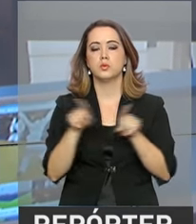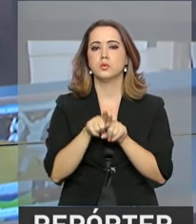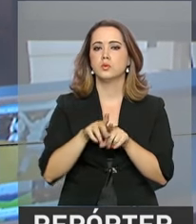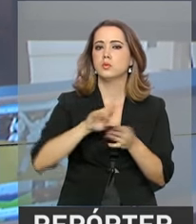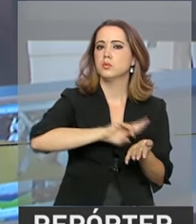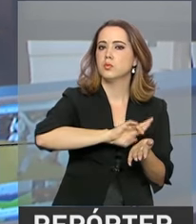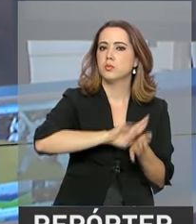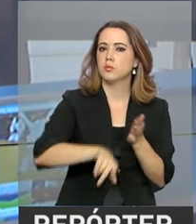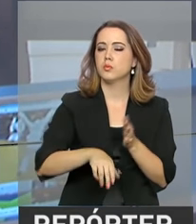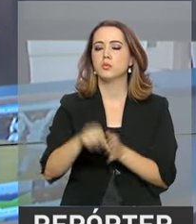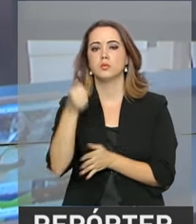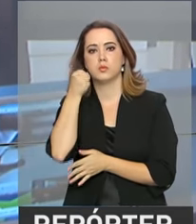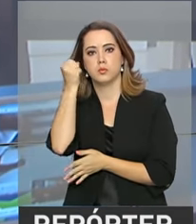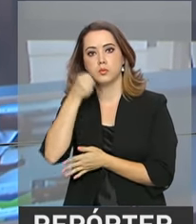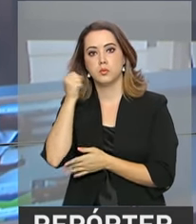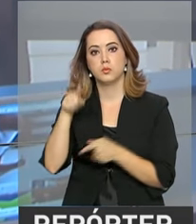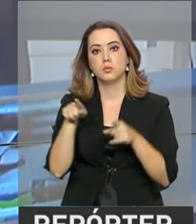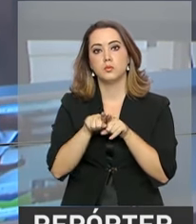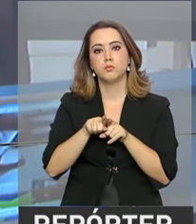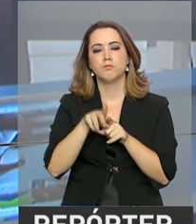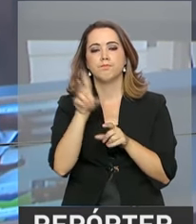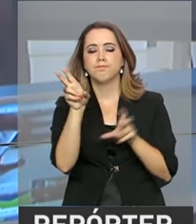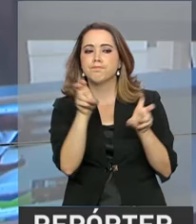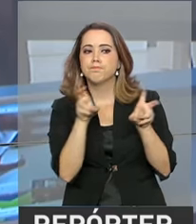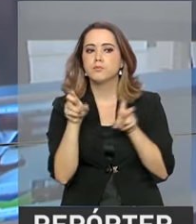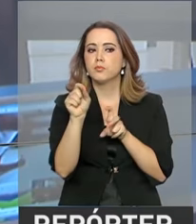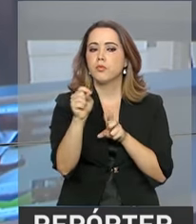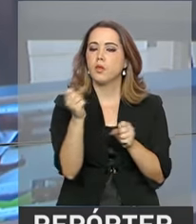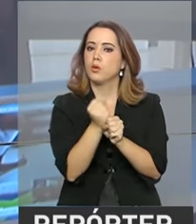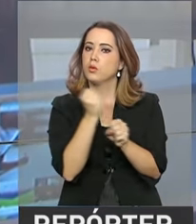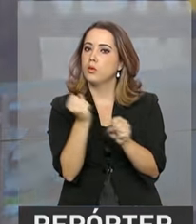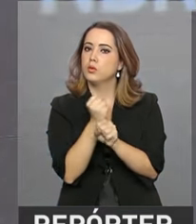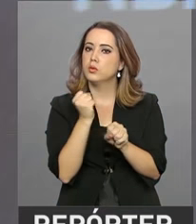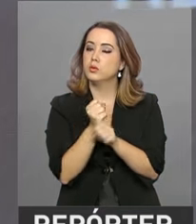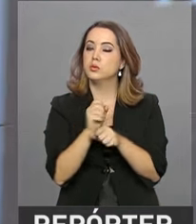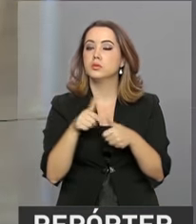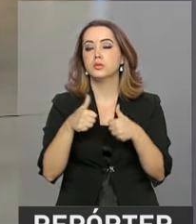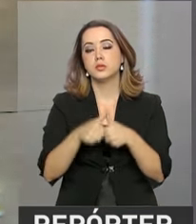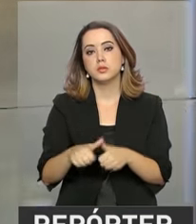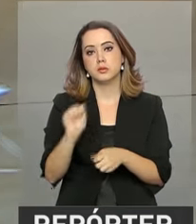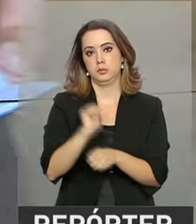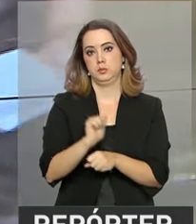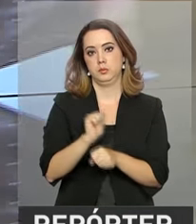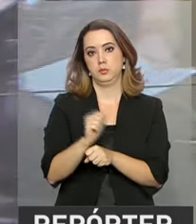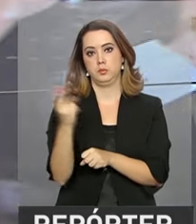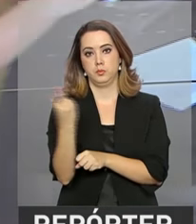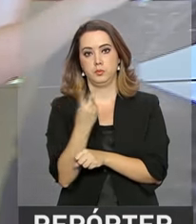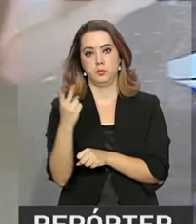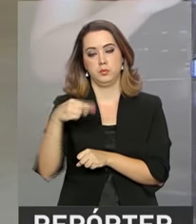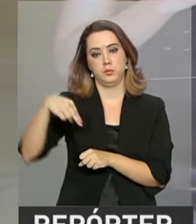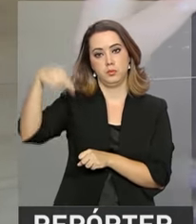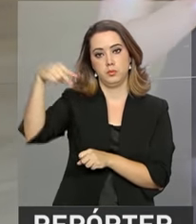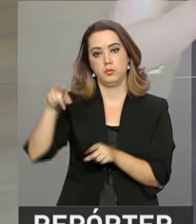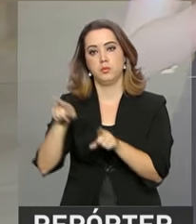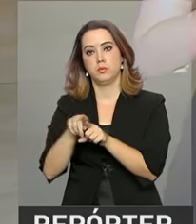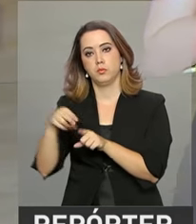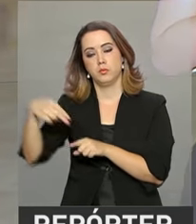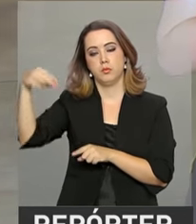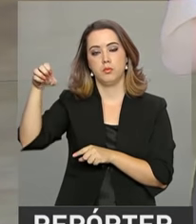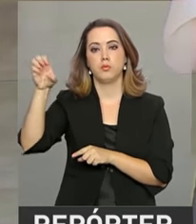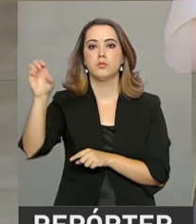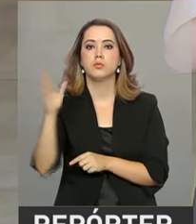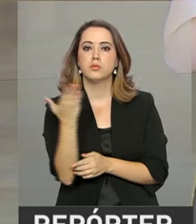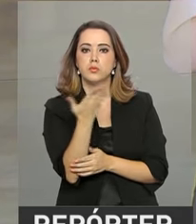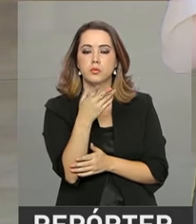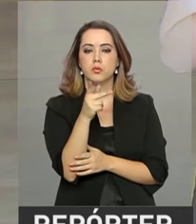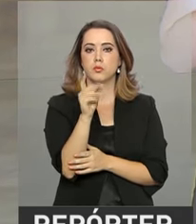e Nordeste. Em pauta, a retomada de obras nas duas regiões. Quem traz para a gente os detalhes sobre essa reunião é a repórter Carolina Becker. Boa tarde,